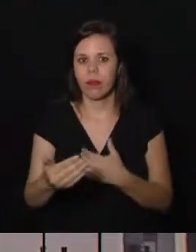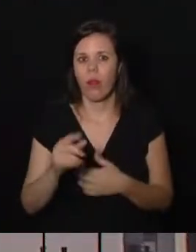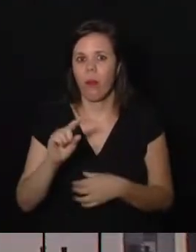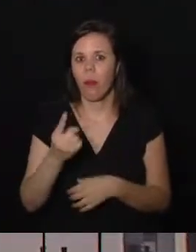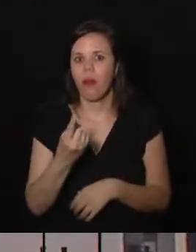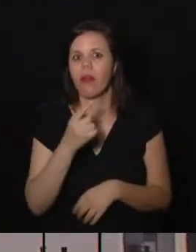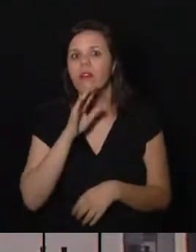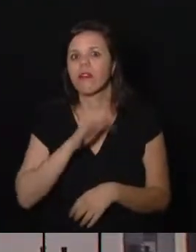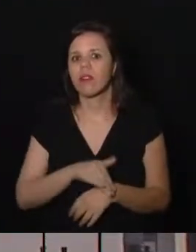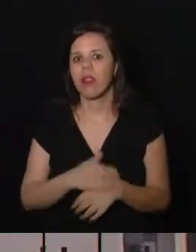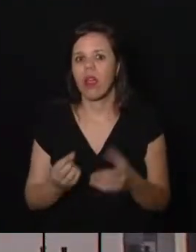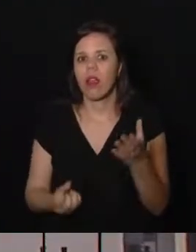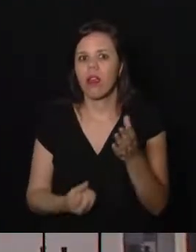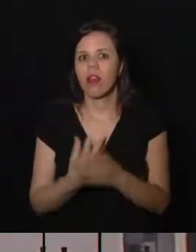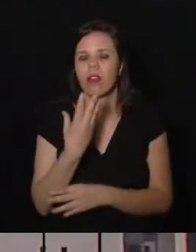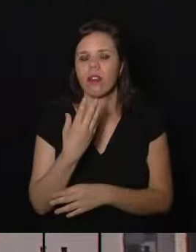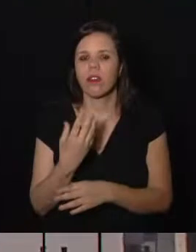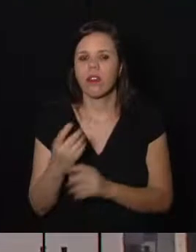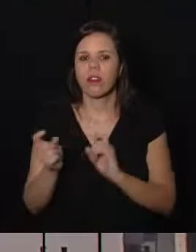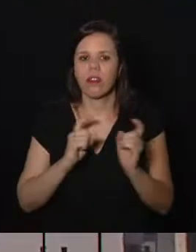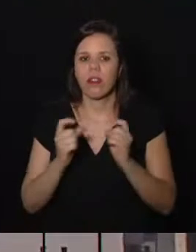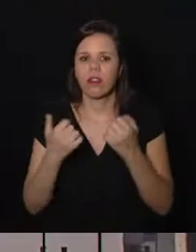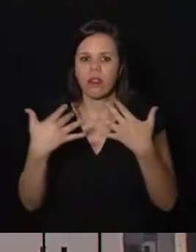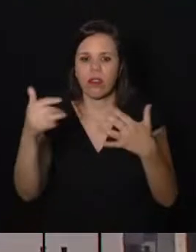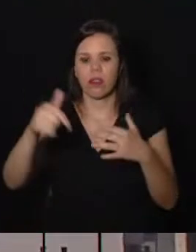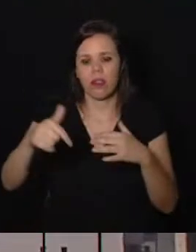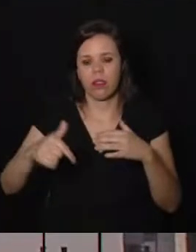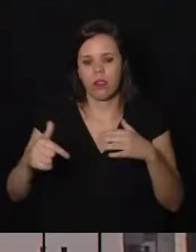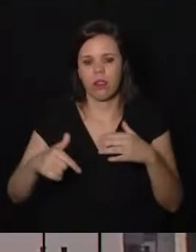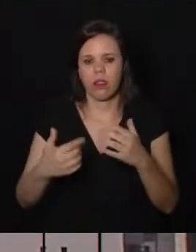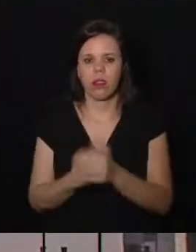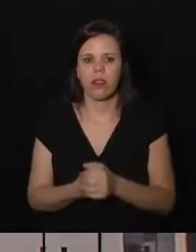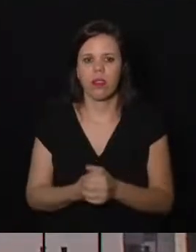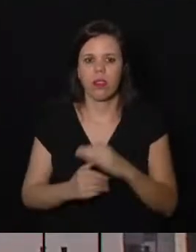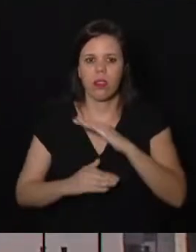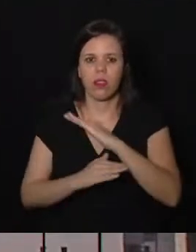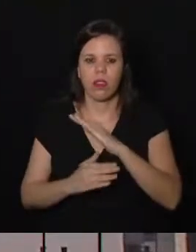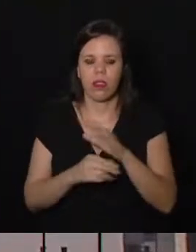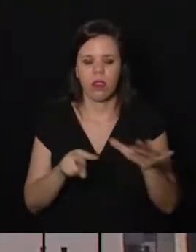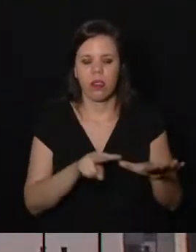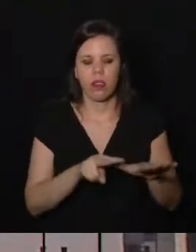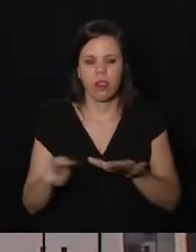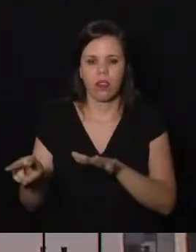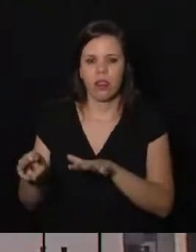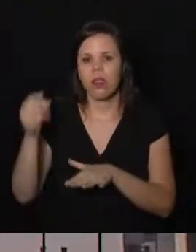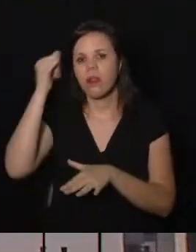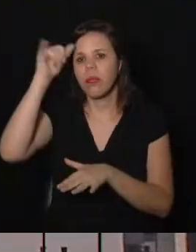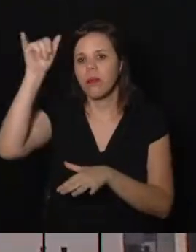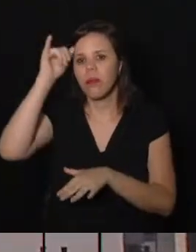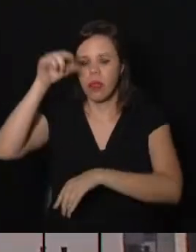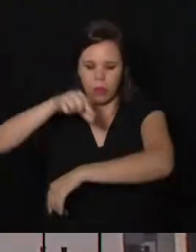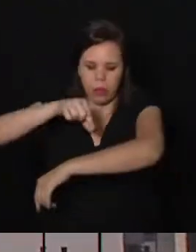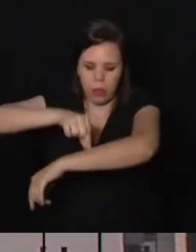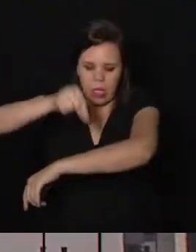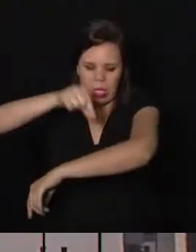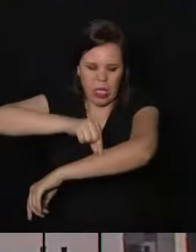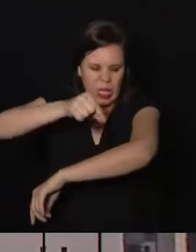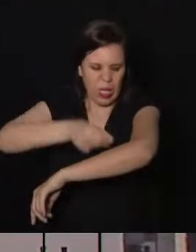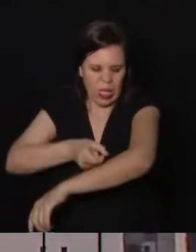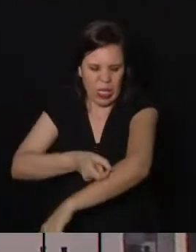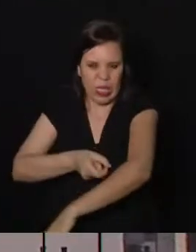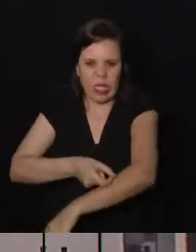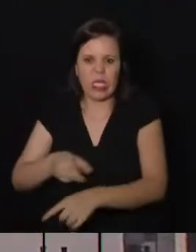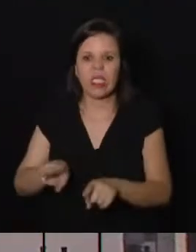da tarde, acontece a audiência pública aqui no plenário sobre a Semana de Prevenção da Febre Maculosa, autoria